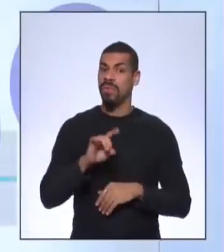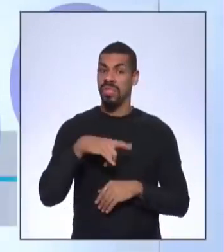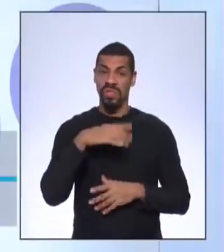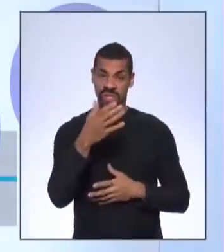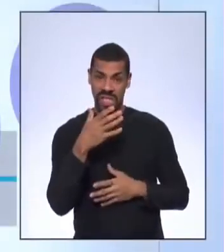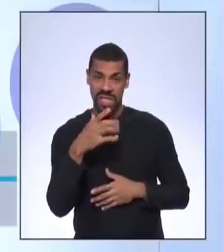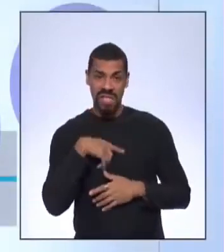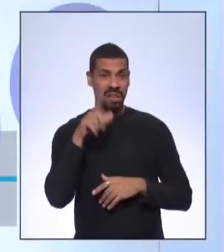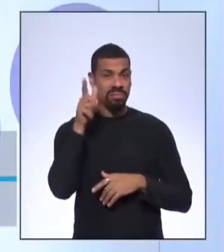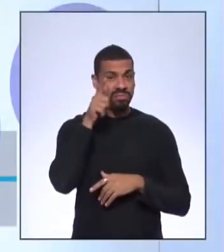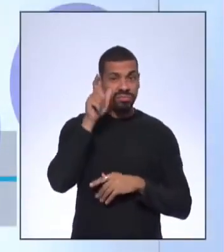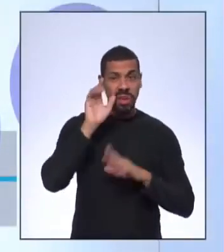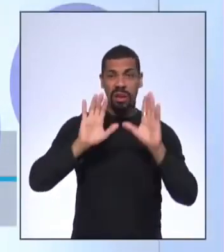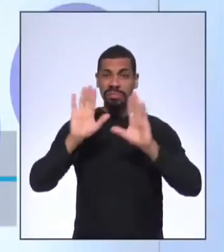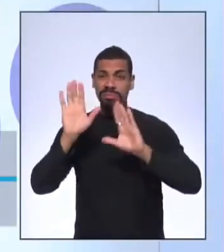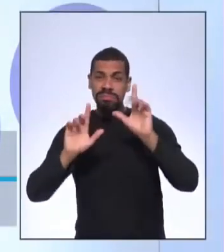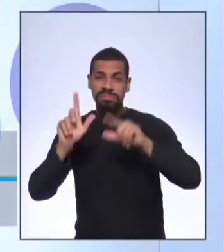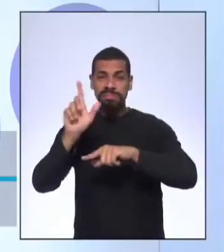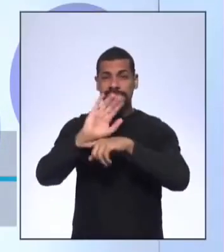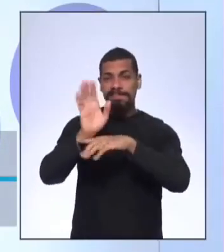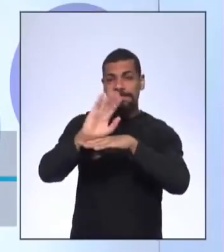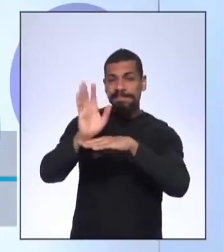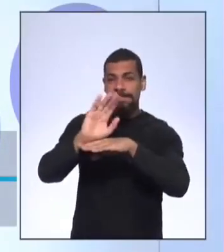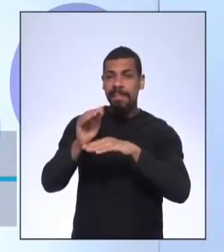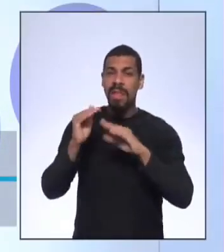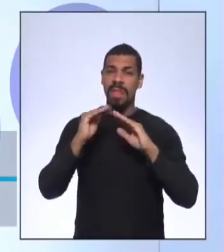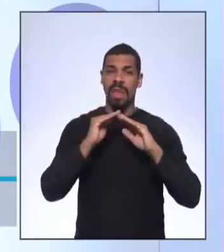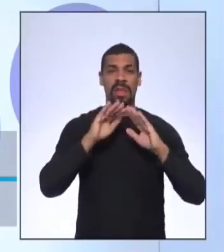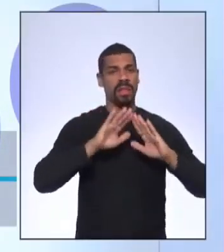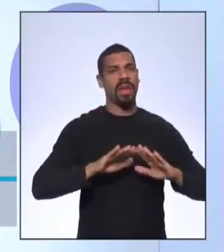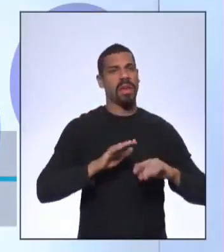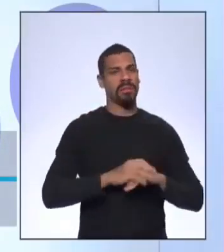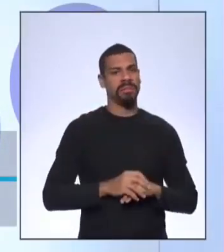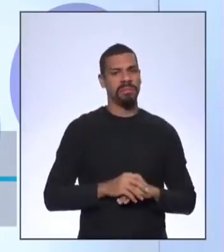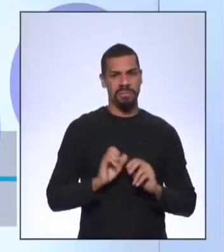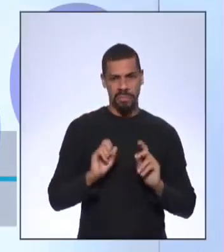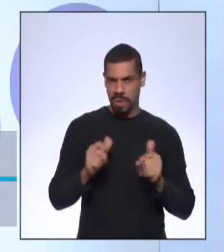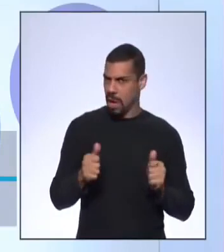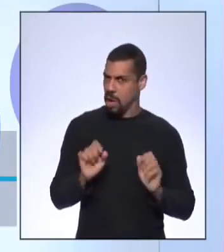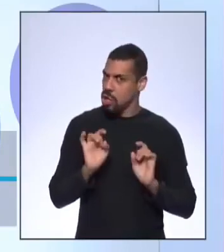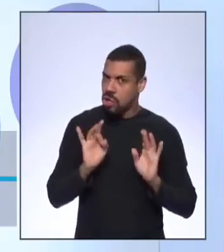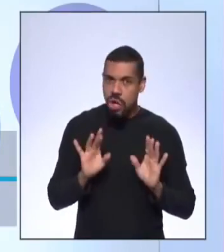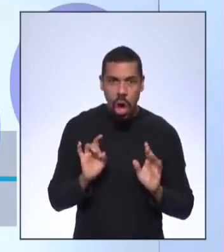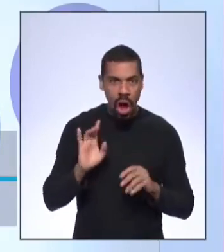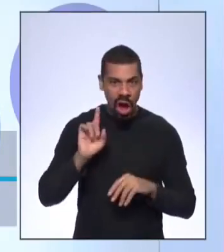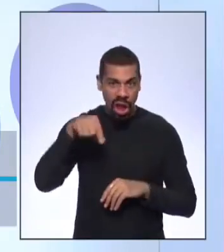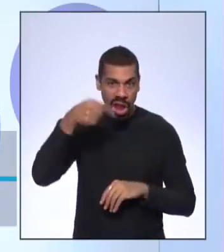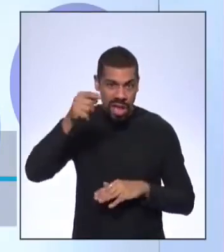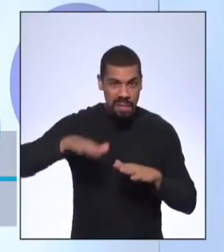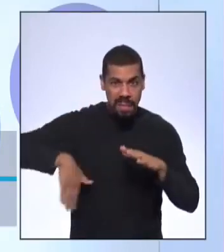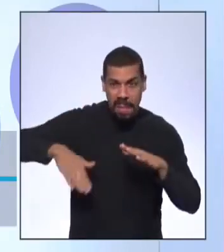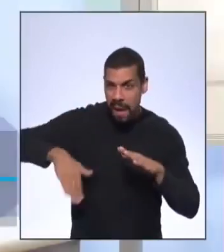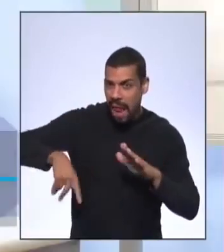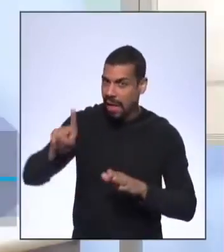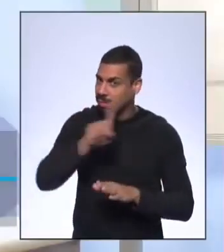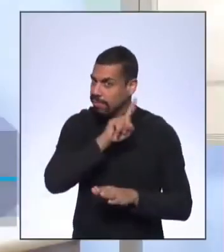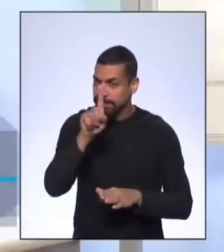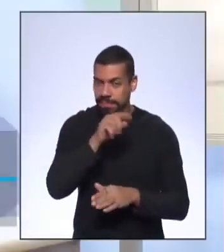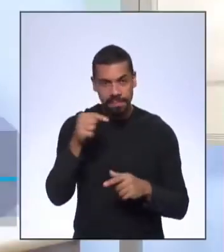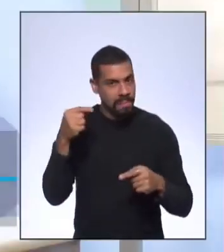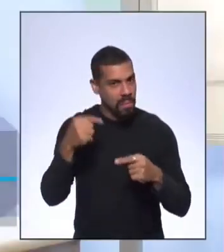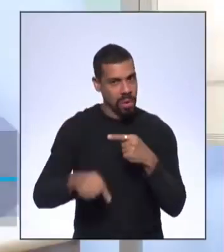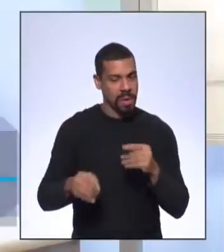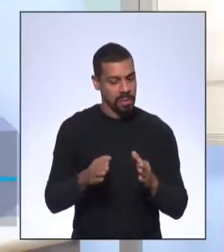assistir um filme dentro de casa, que acontece numa região praiana. Fora isso, nada. Isso mesmo, né? E